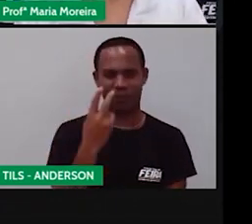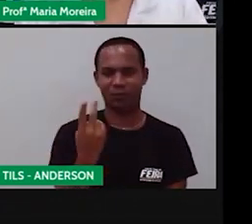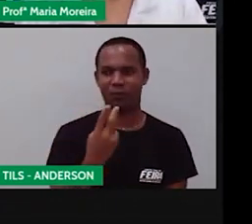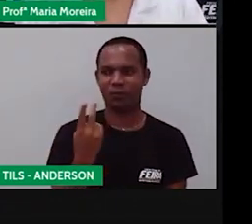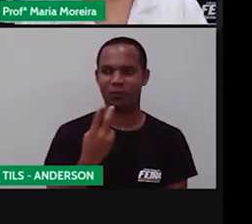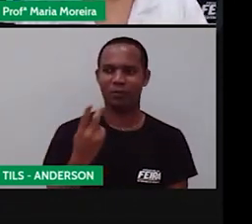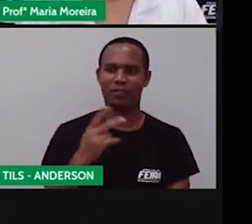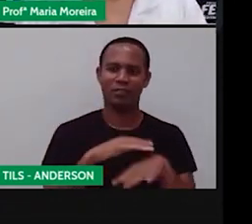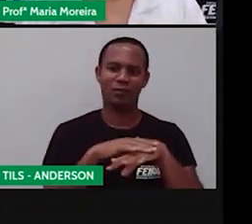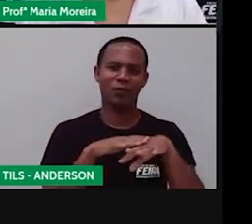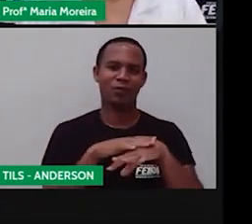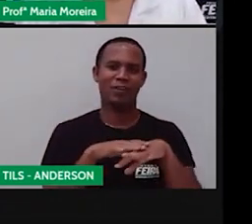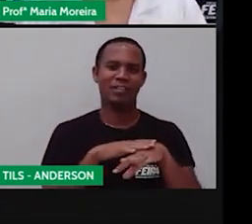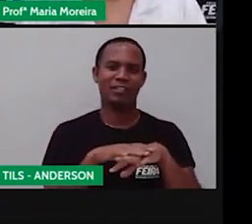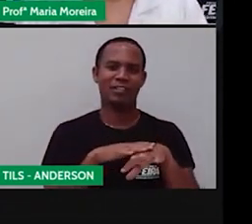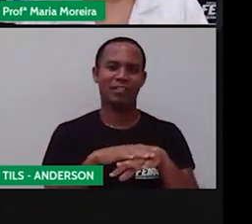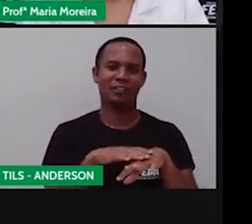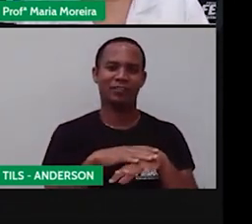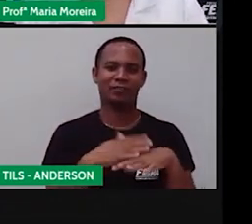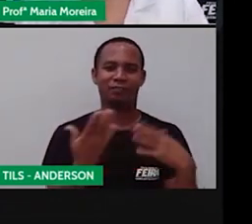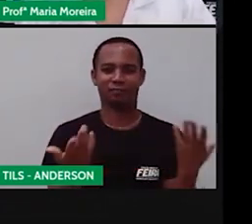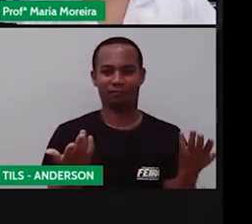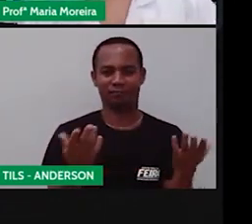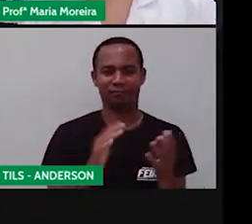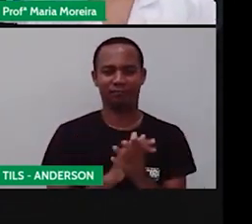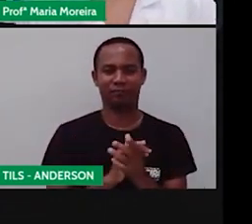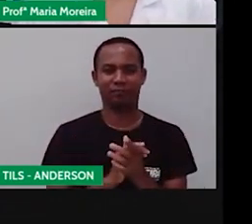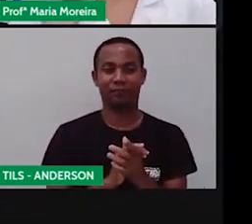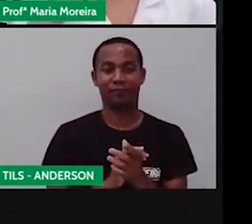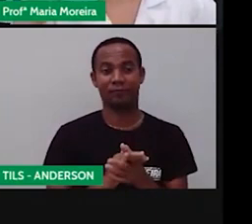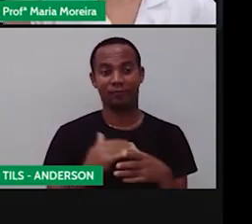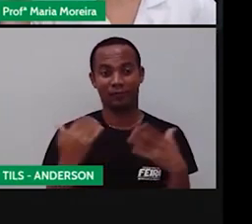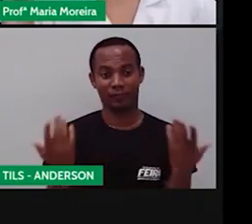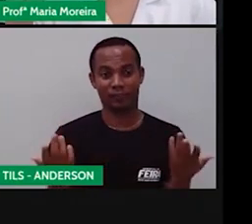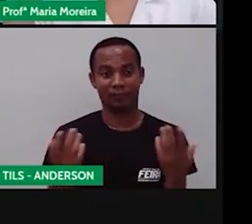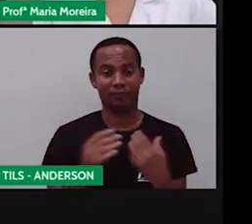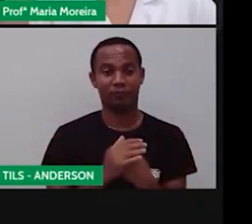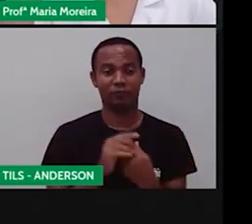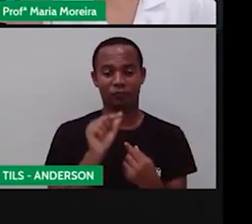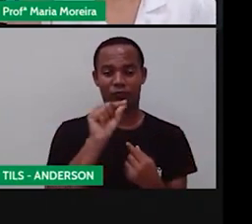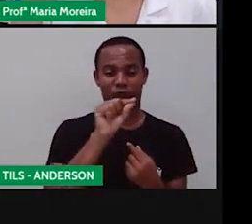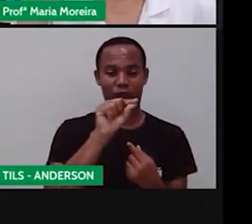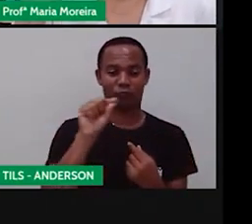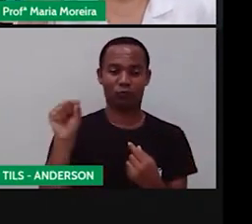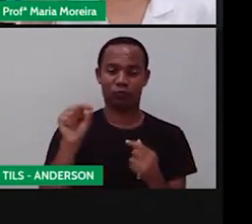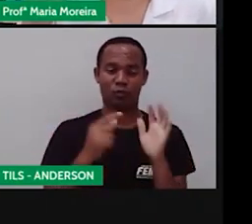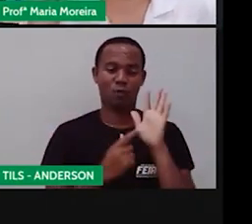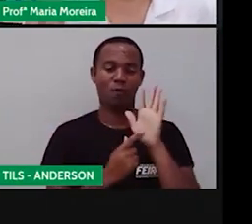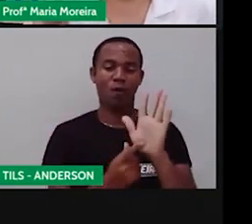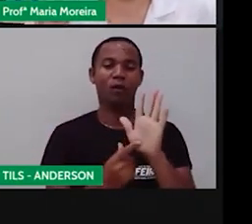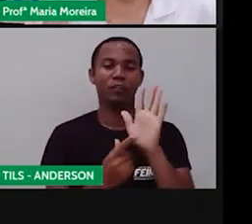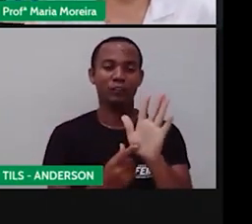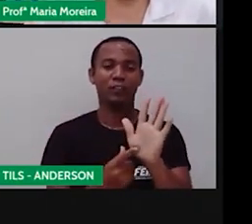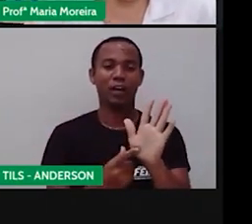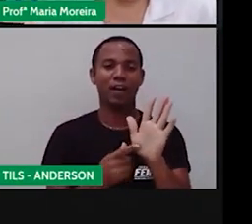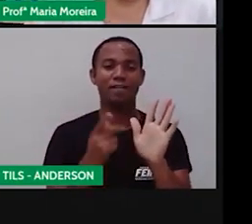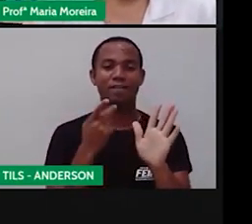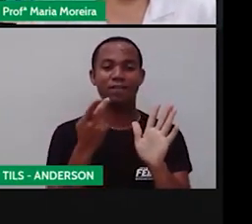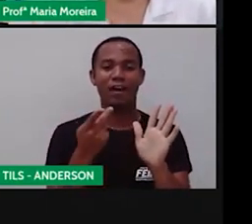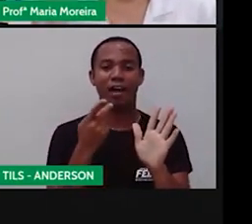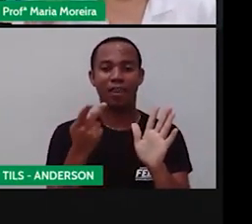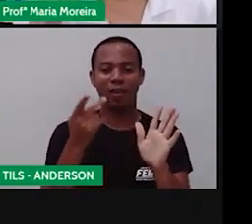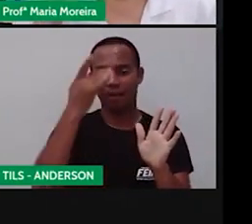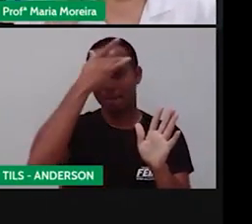quê? Conversando entre si, certo? Então, esse travessão é para mostrar o quê? Que são as falas